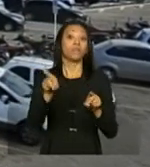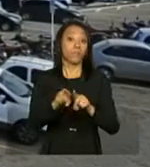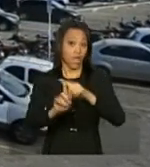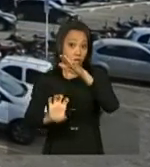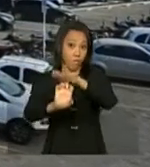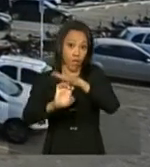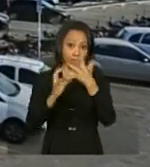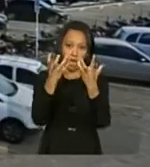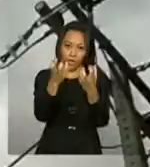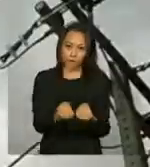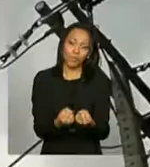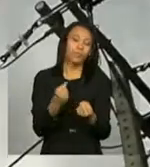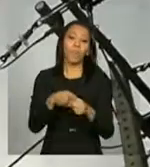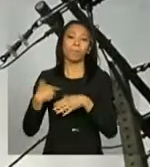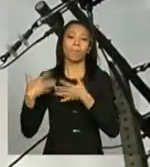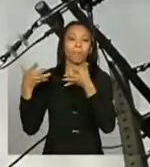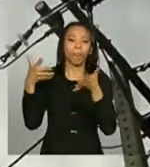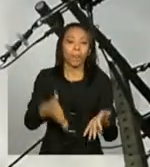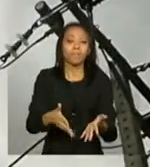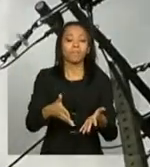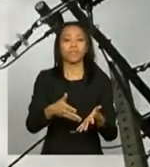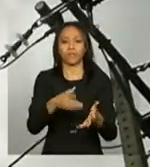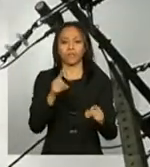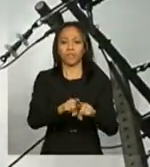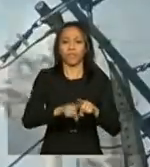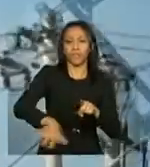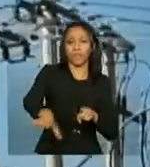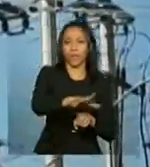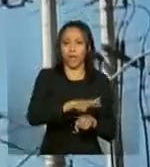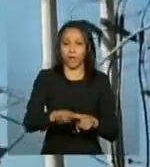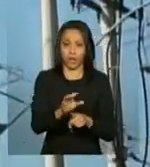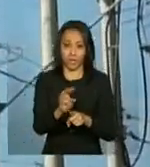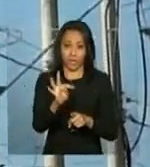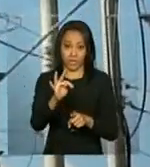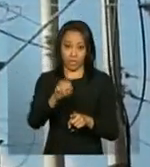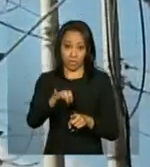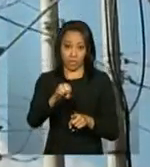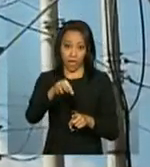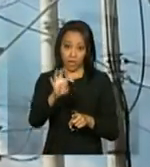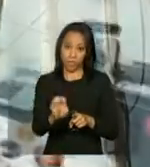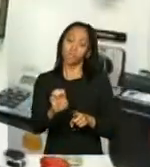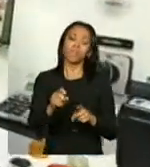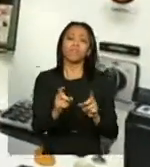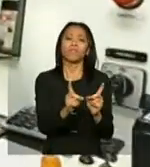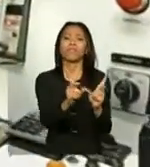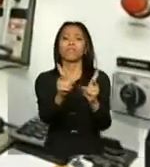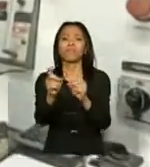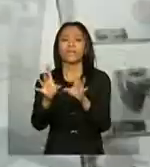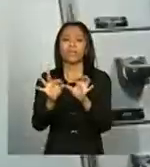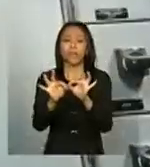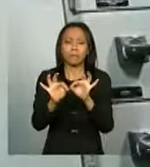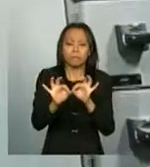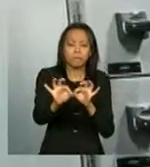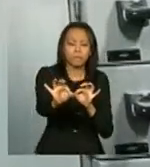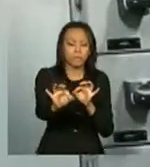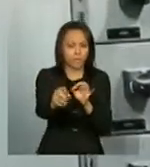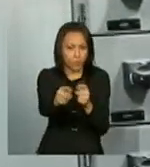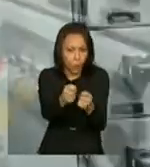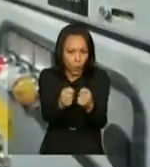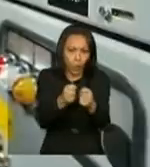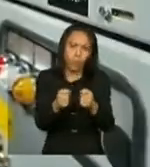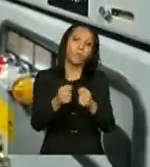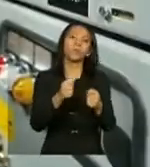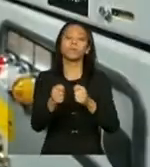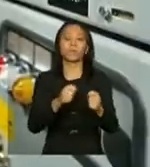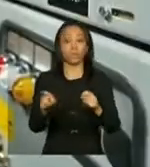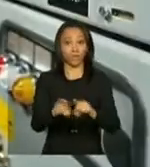também importante participação no mercado de Smart Grid, disponibilizando produtos para medição, monitoramento